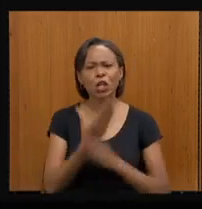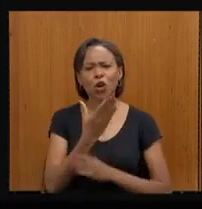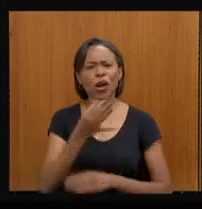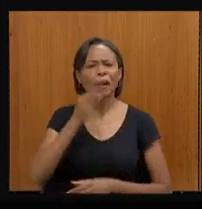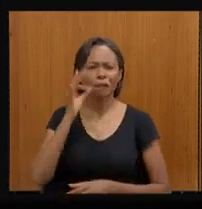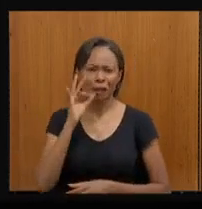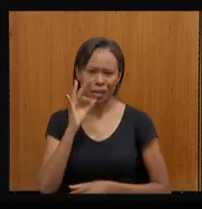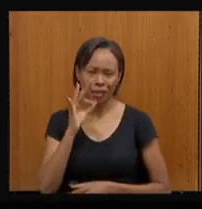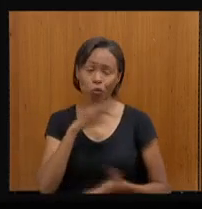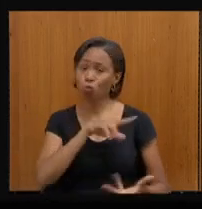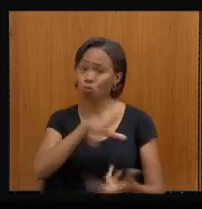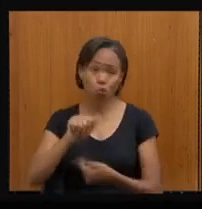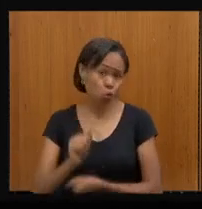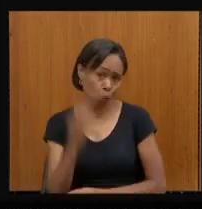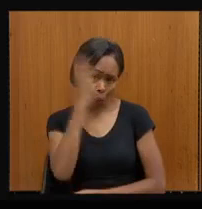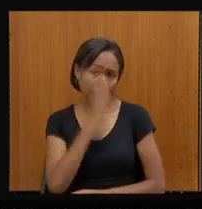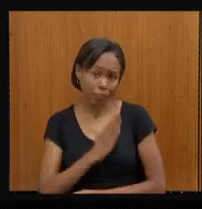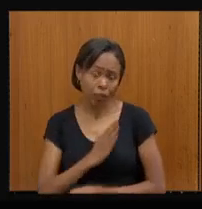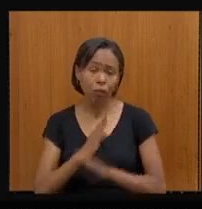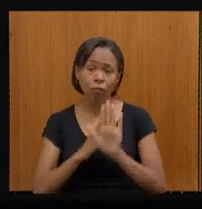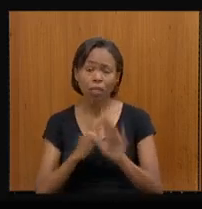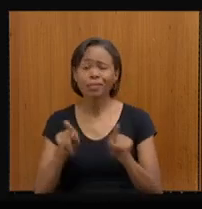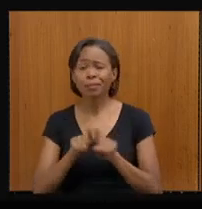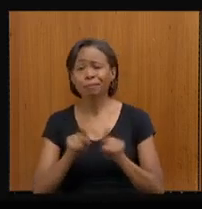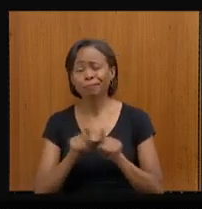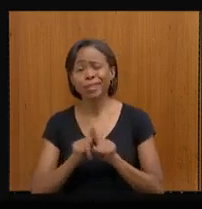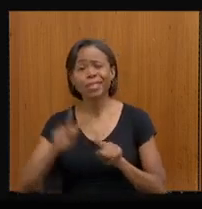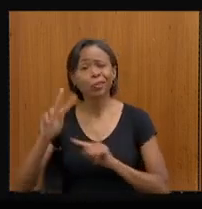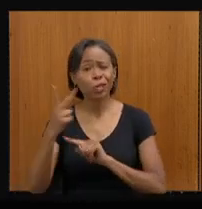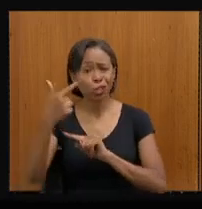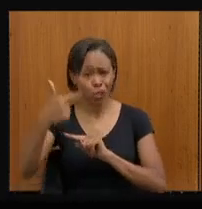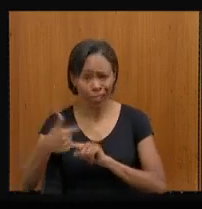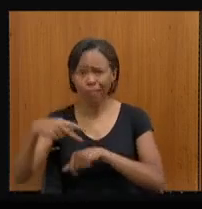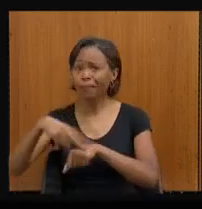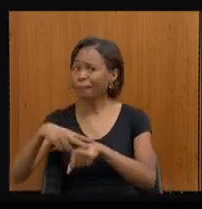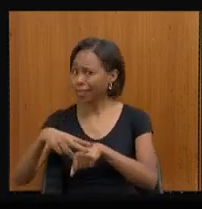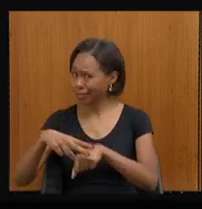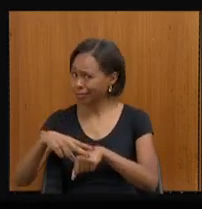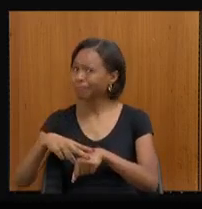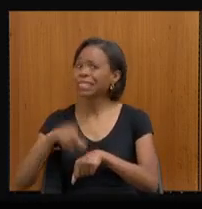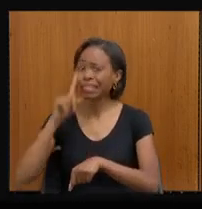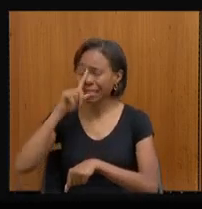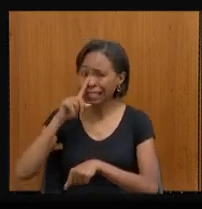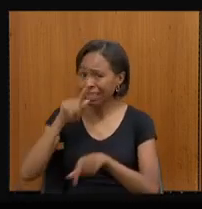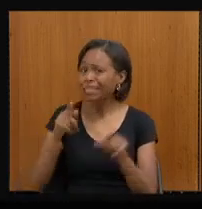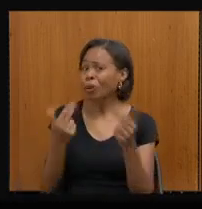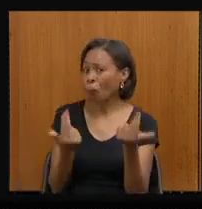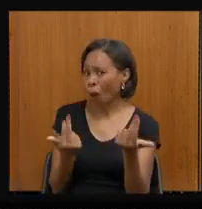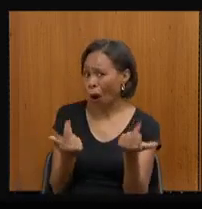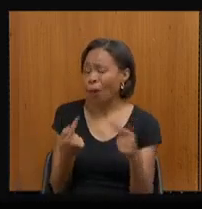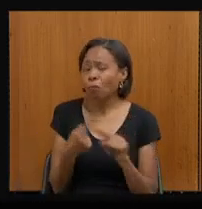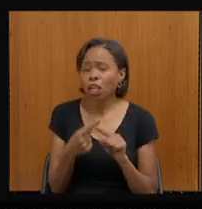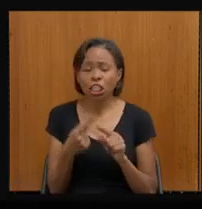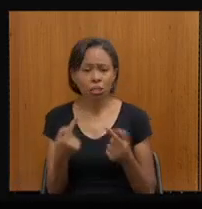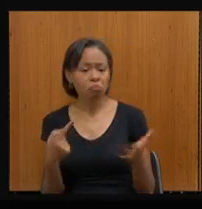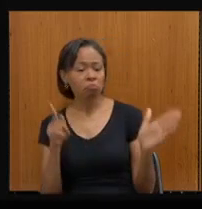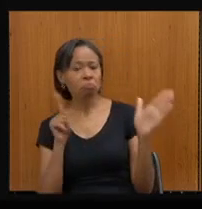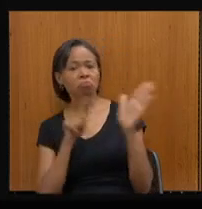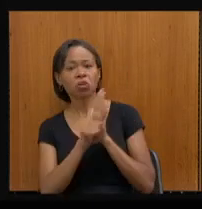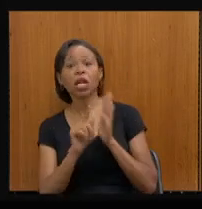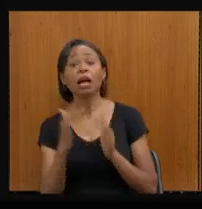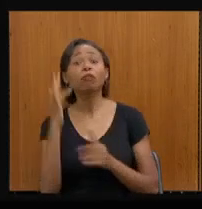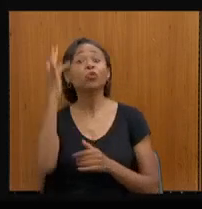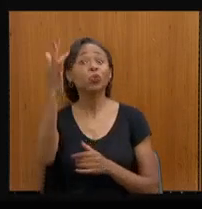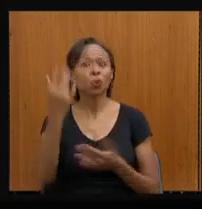a gente está correndo um risco acontecer com uma situação de hidrogênio Verde e quando a gente olha eu pergunta no